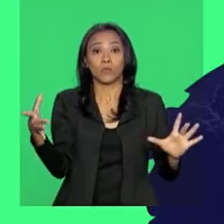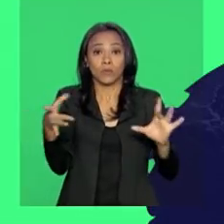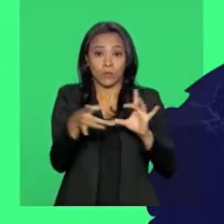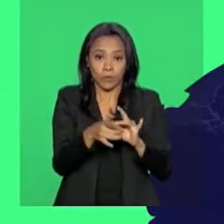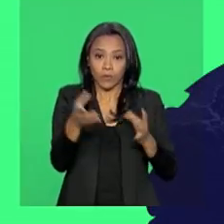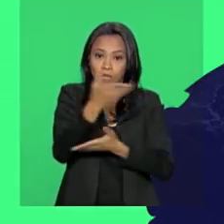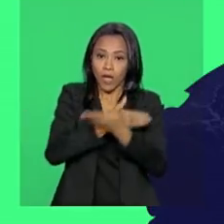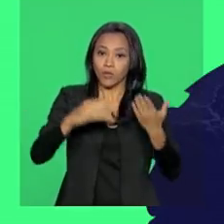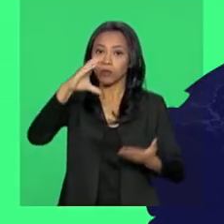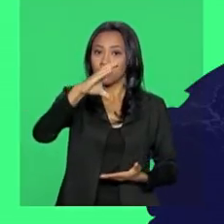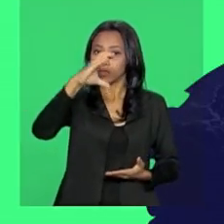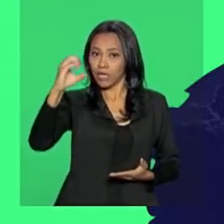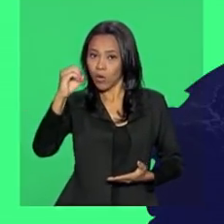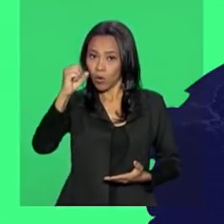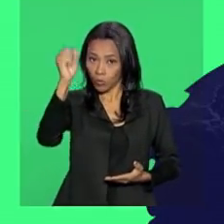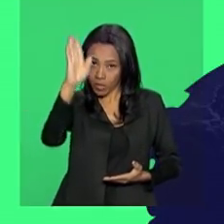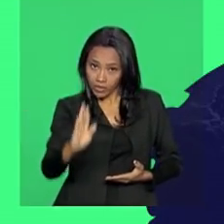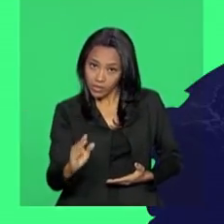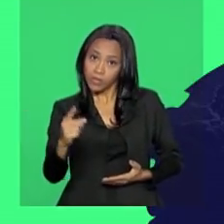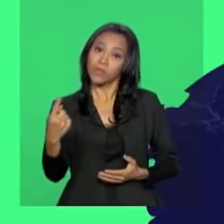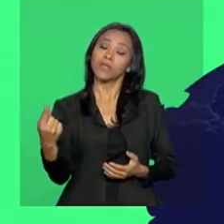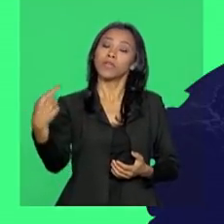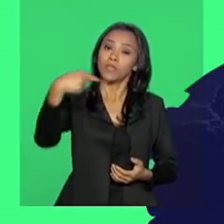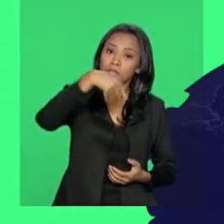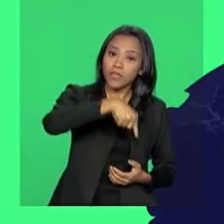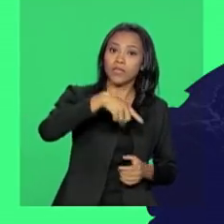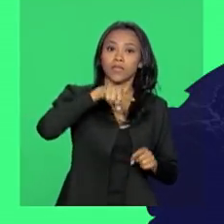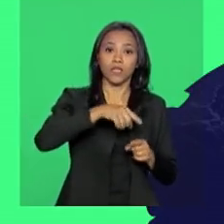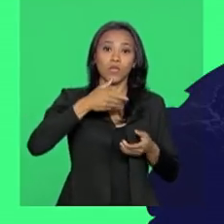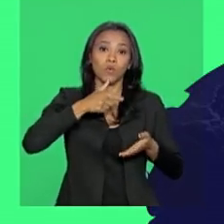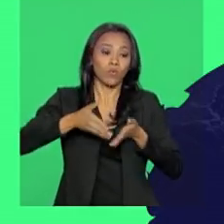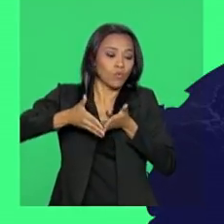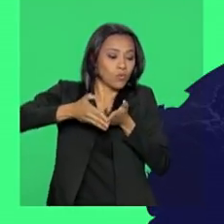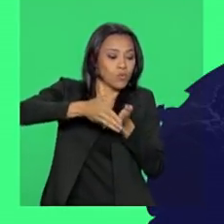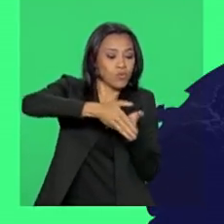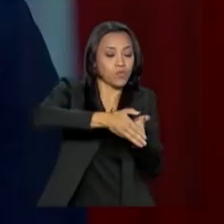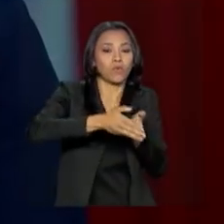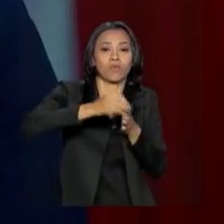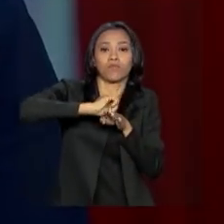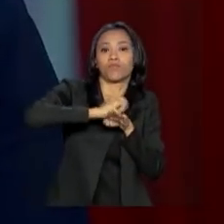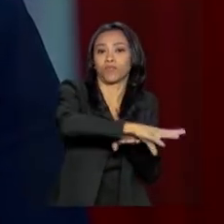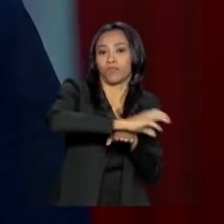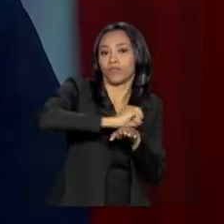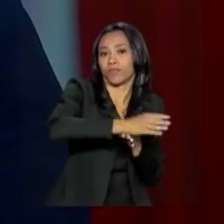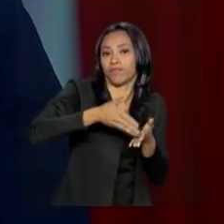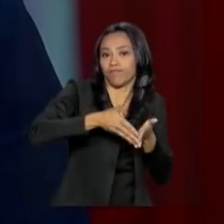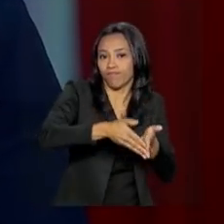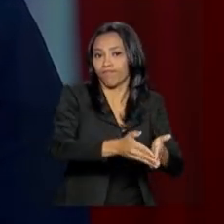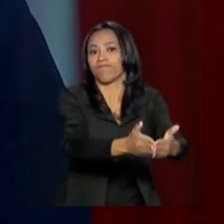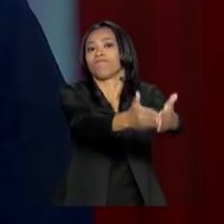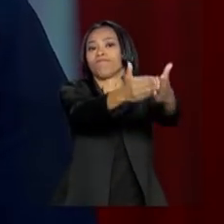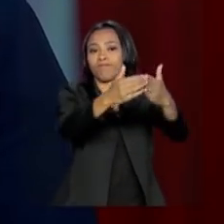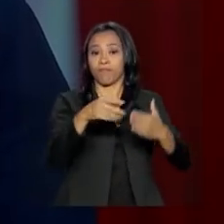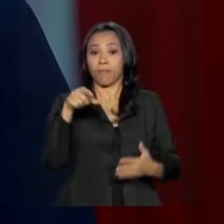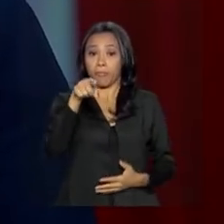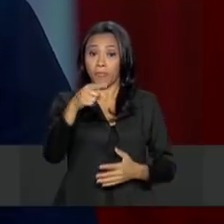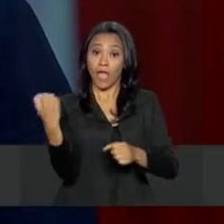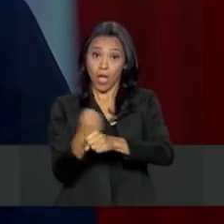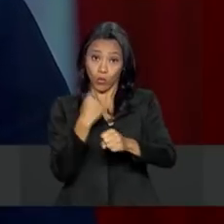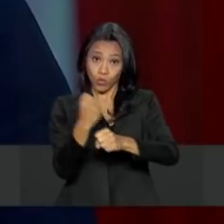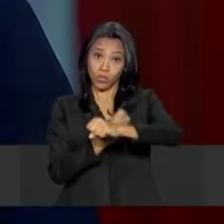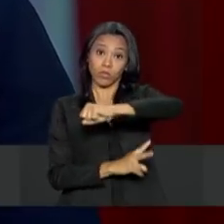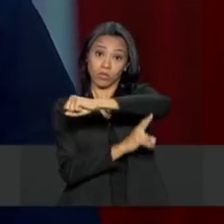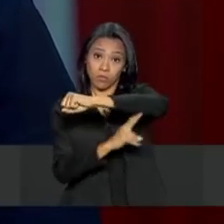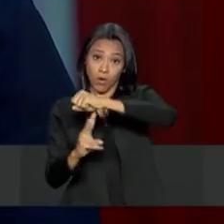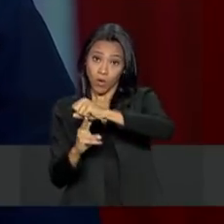centrooeste brasileiro e o porto Fluvial de Concepcion no centro do Paraguai a construção das pontes fortalece a relação